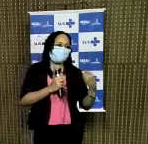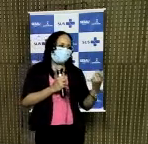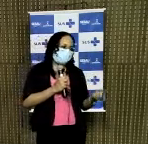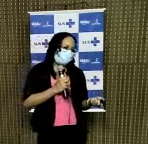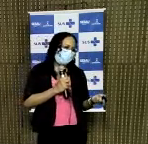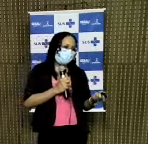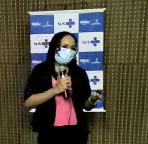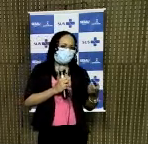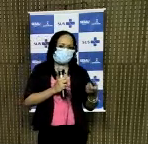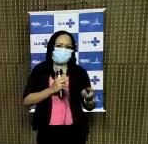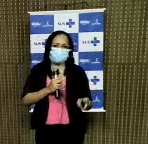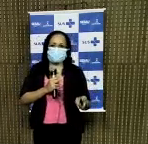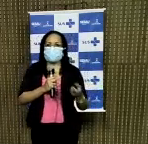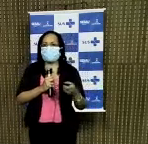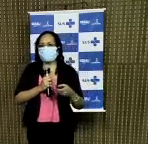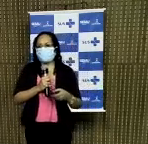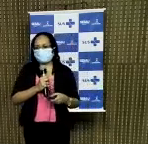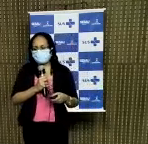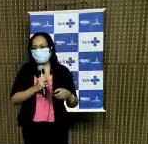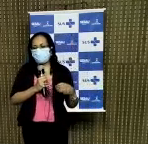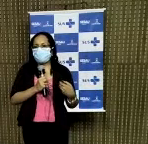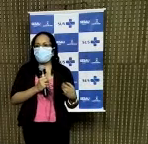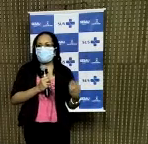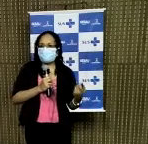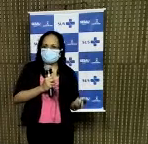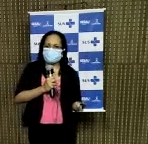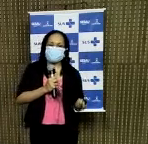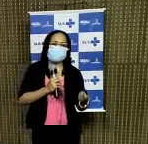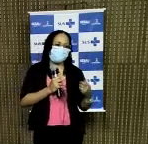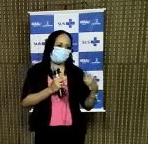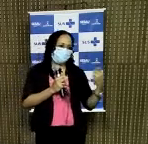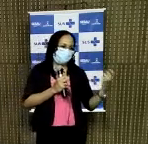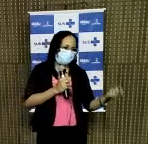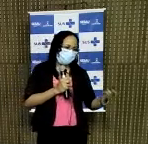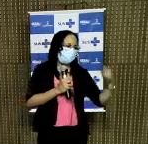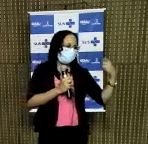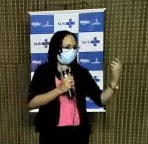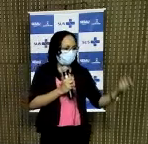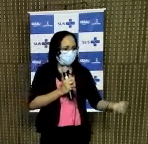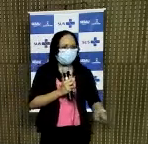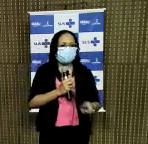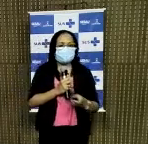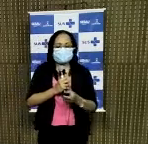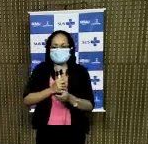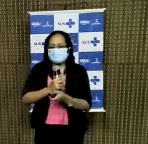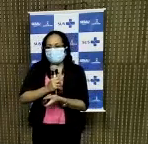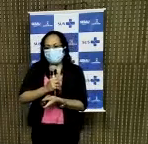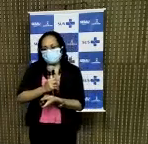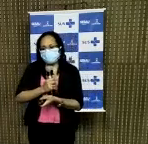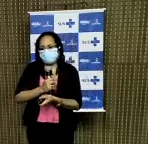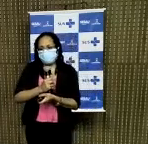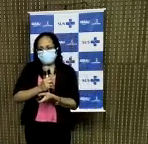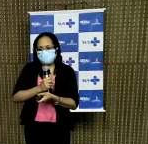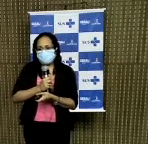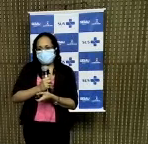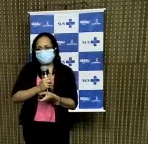não é um trabalho que é apenas da enfermeira ou do médico, e sim é de todo mundo da unidade, desde o administrativo, o agente comunitário, todos têm que